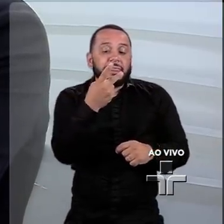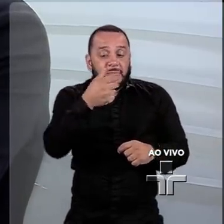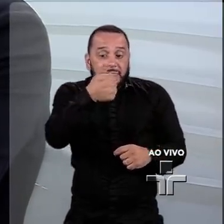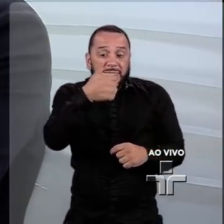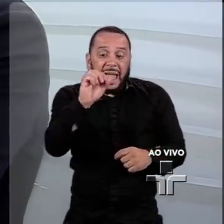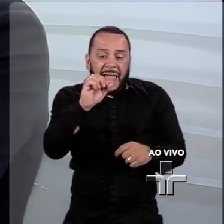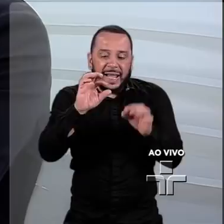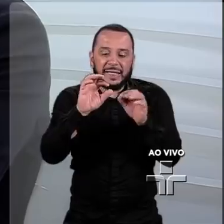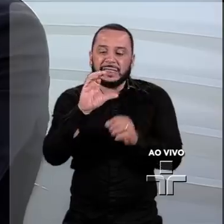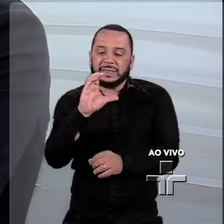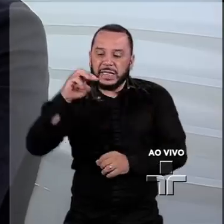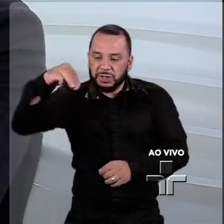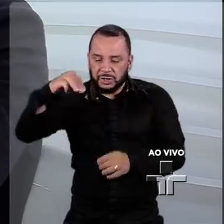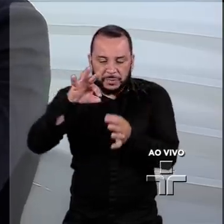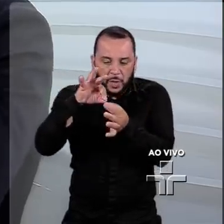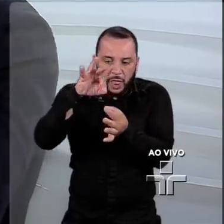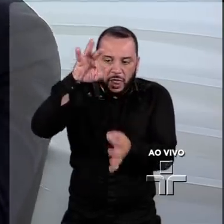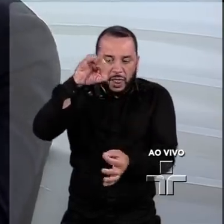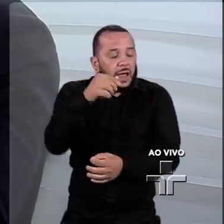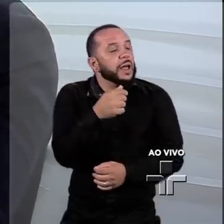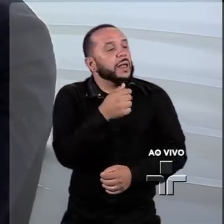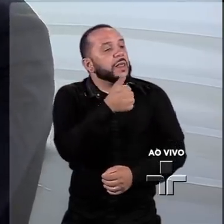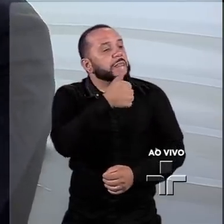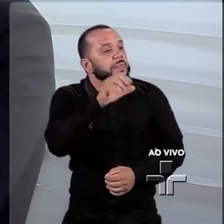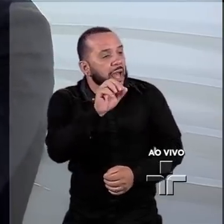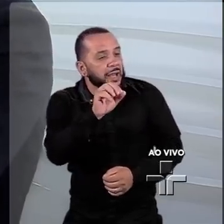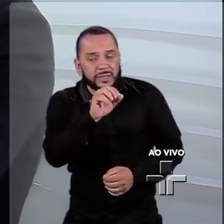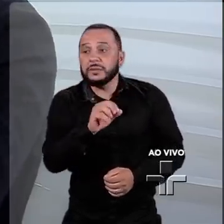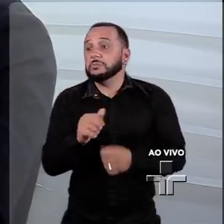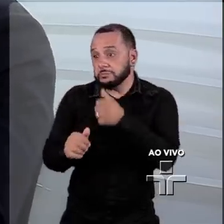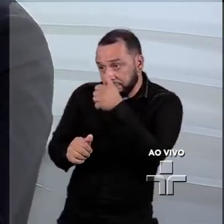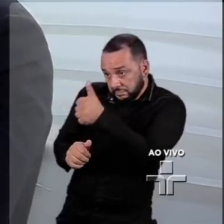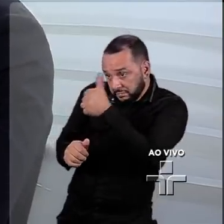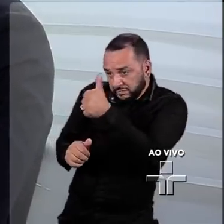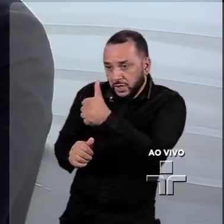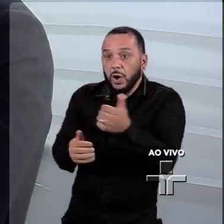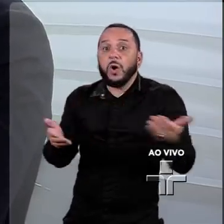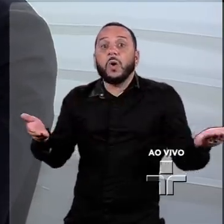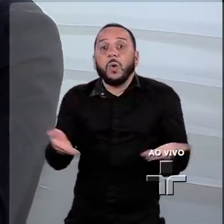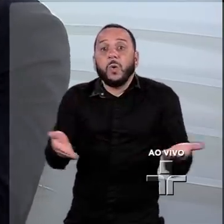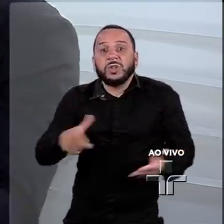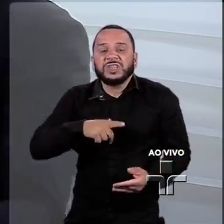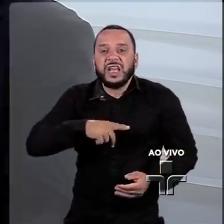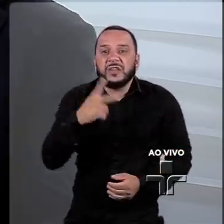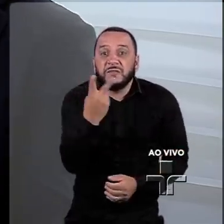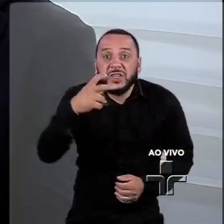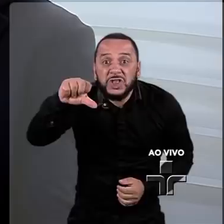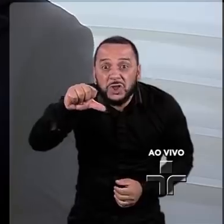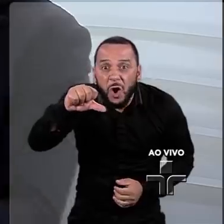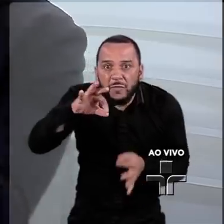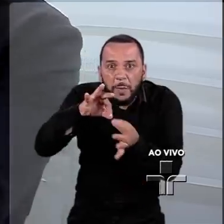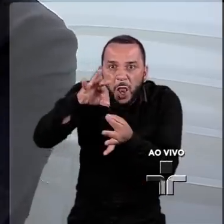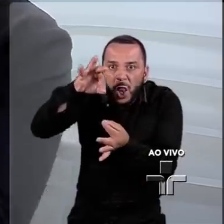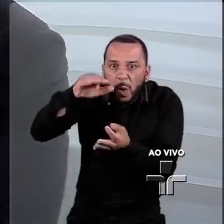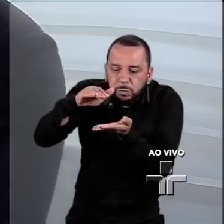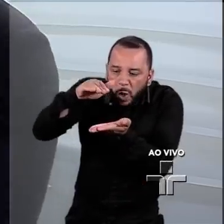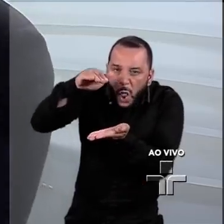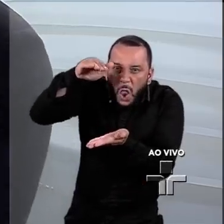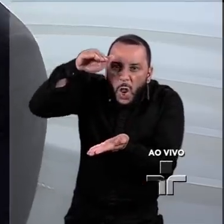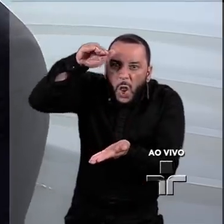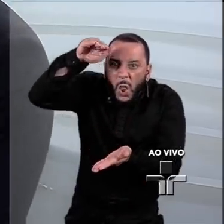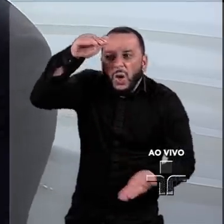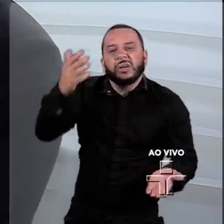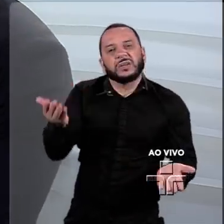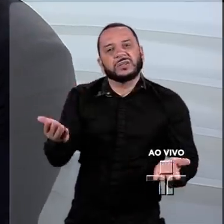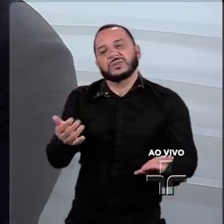29 centímetros de asfalto. Quer dizer, em nenhum momento houve qualquer tipo de preocupação em verificar o projeto e o tipo de reforma